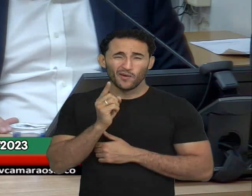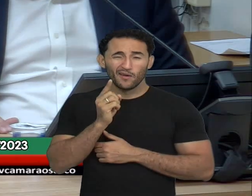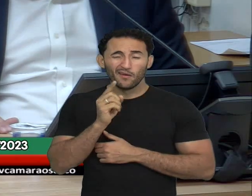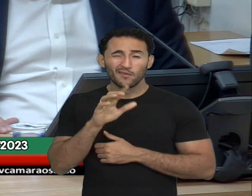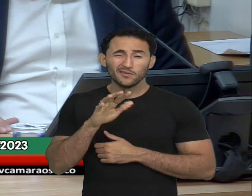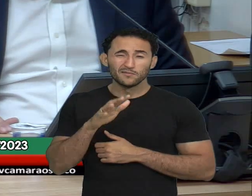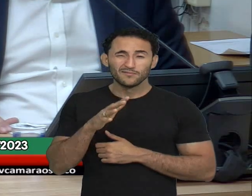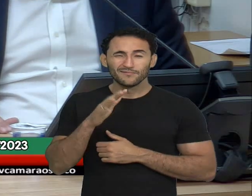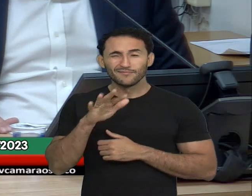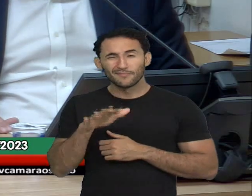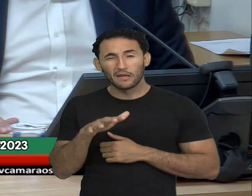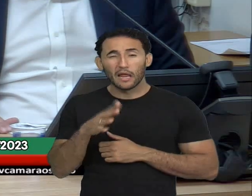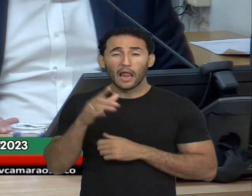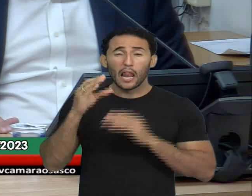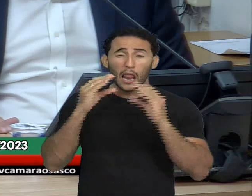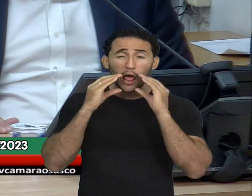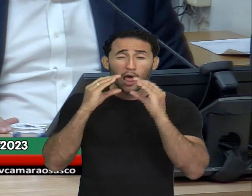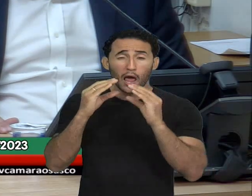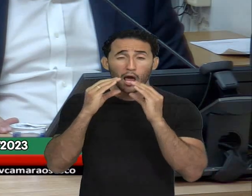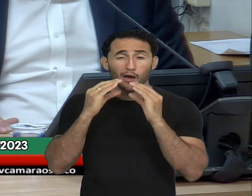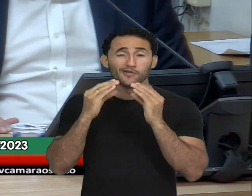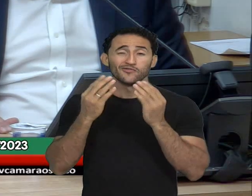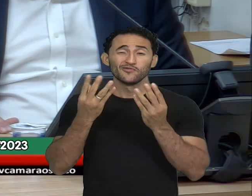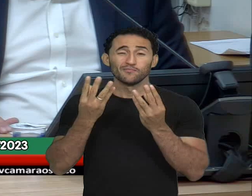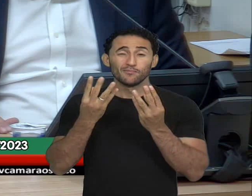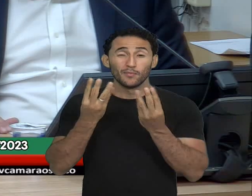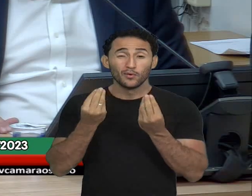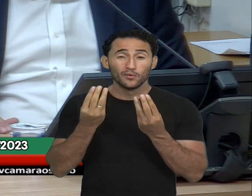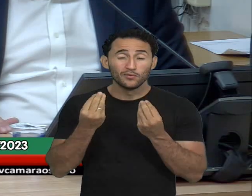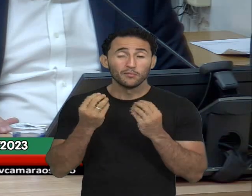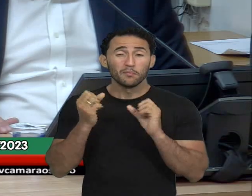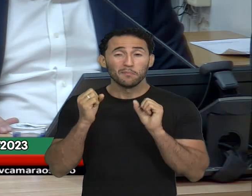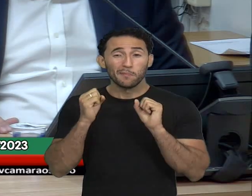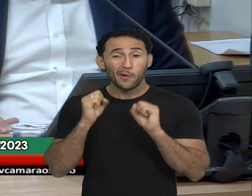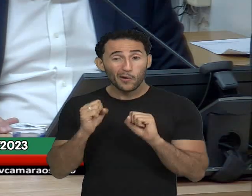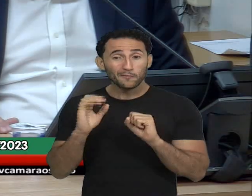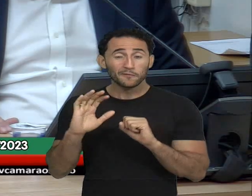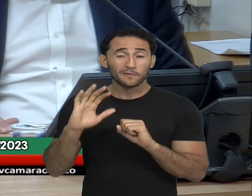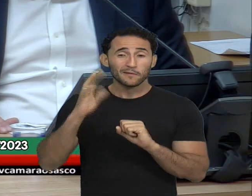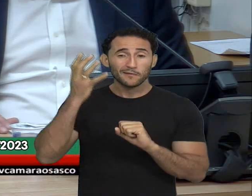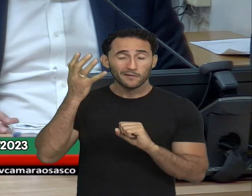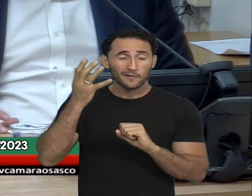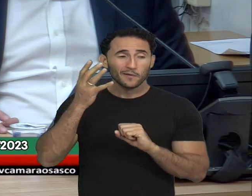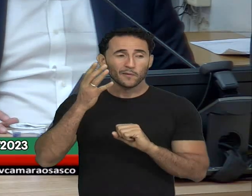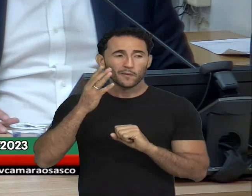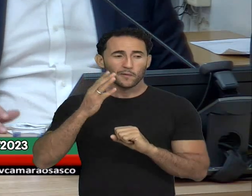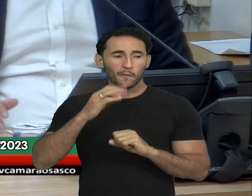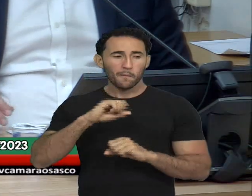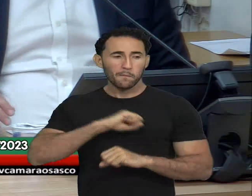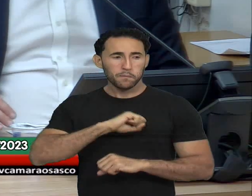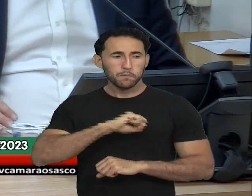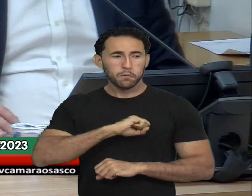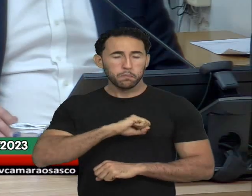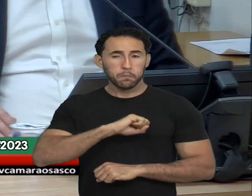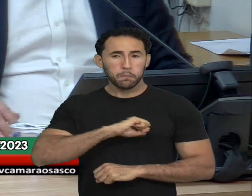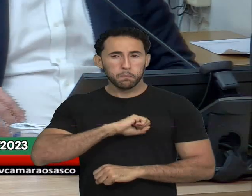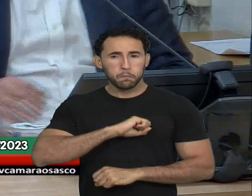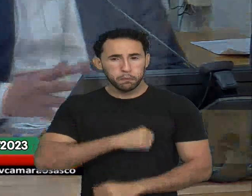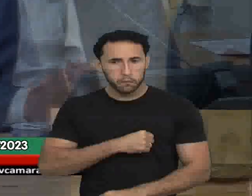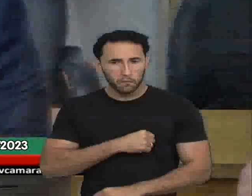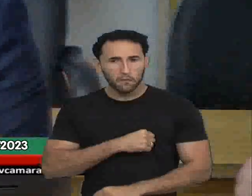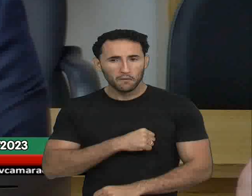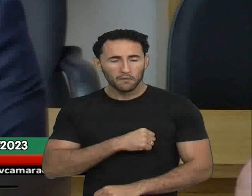se alimenta bem, lanche, se isso pode causar um infarto também. Pode,